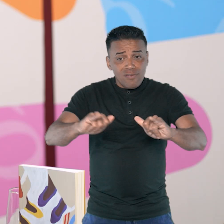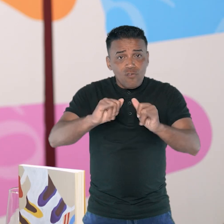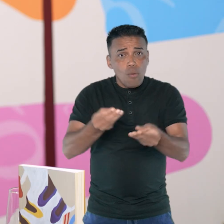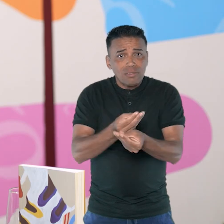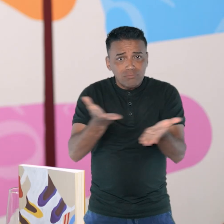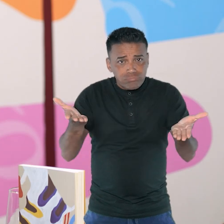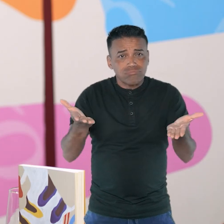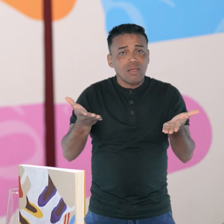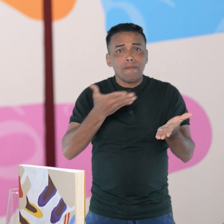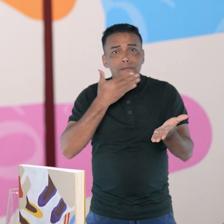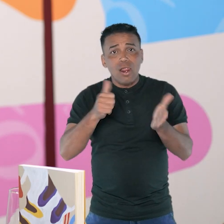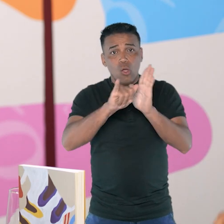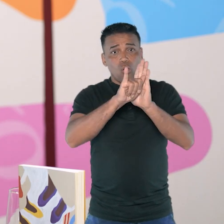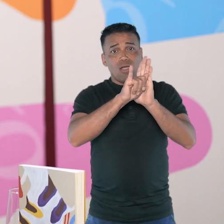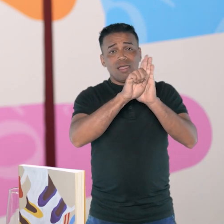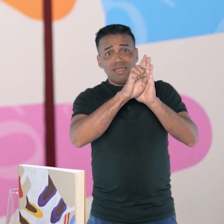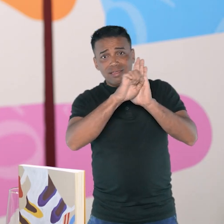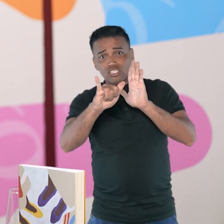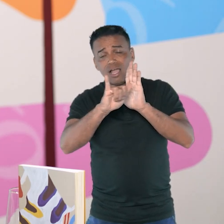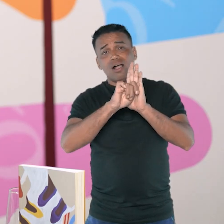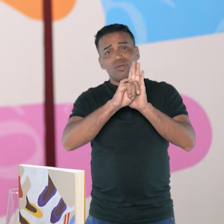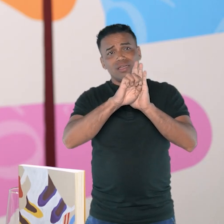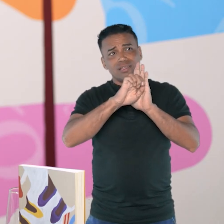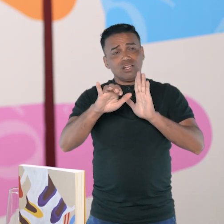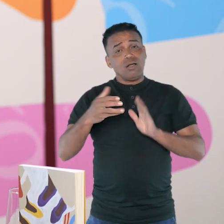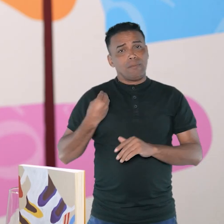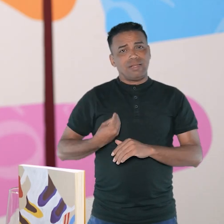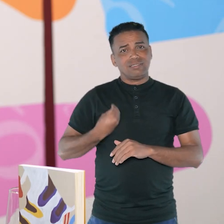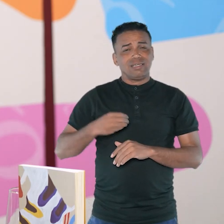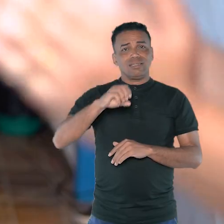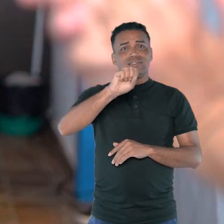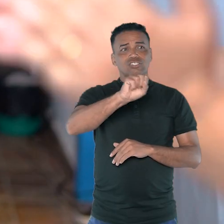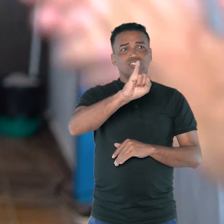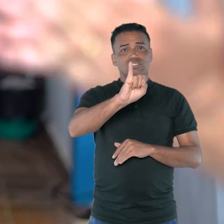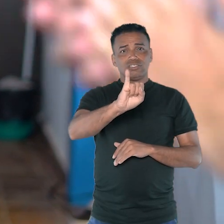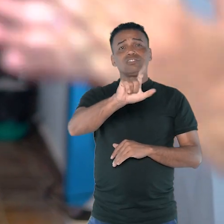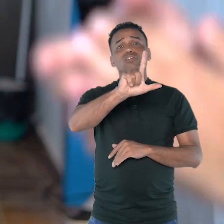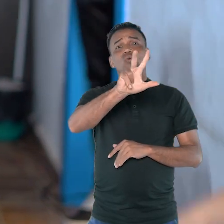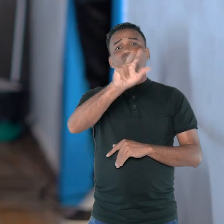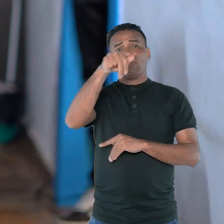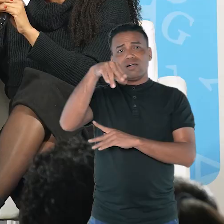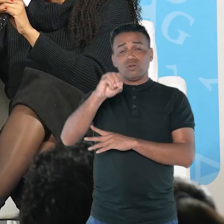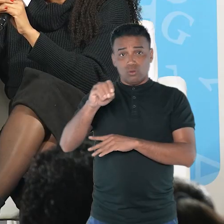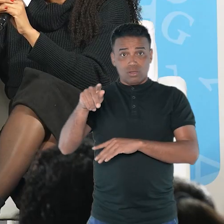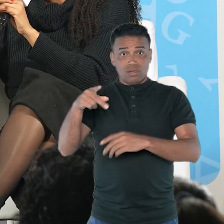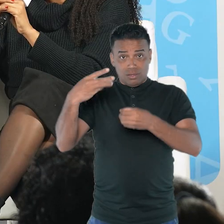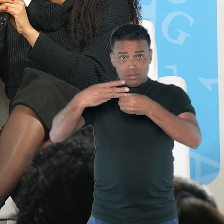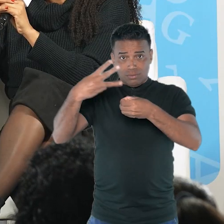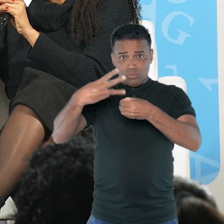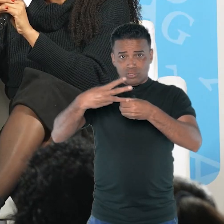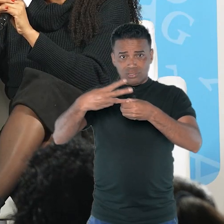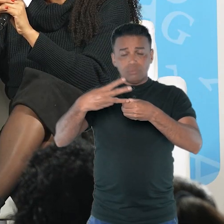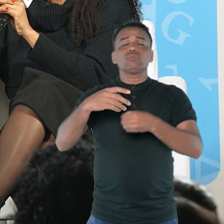melhor essas publicações. Um deles está aqui presente, que é o Silvano Avelar. E foi do município?